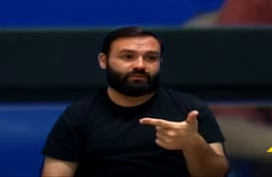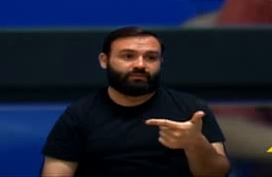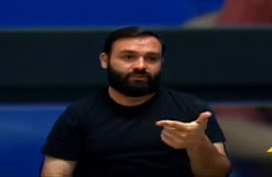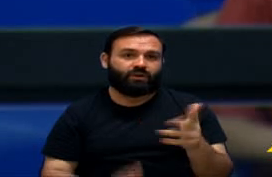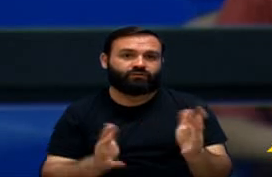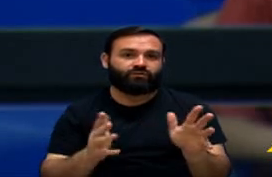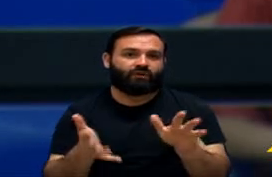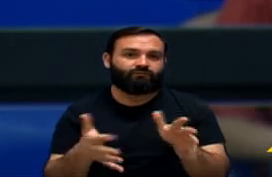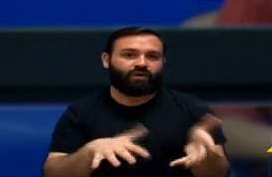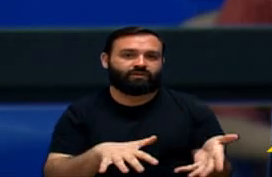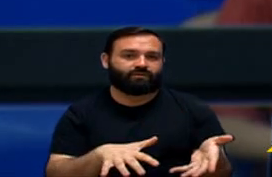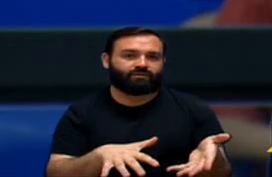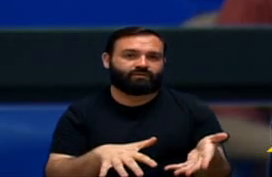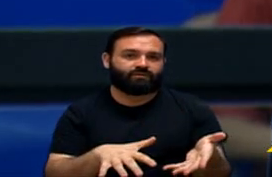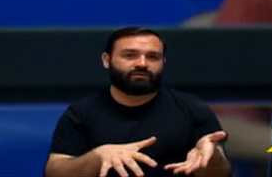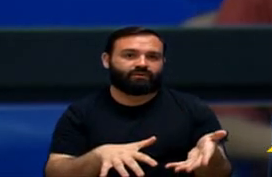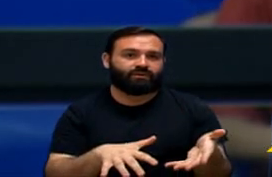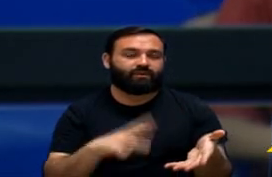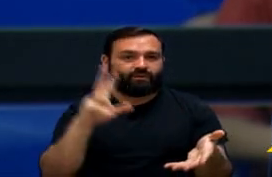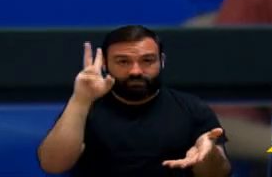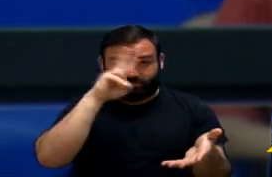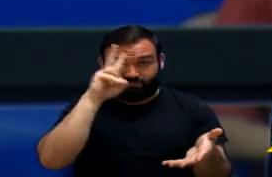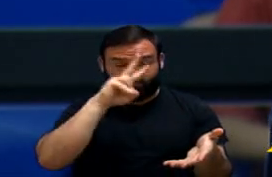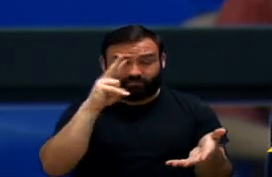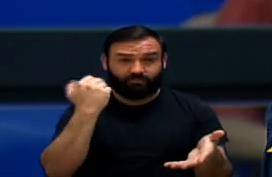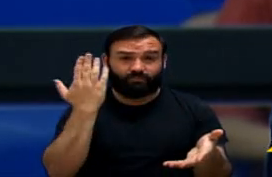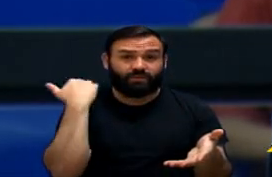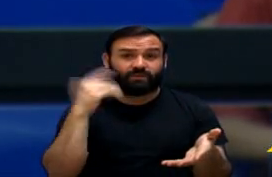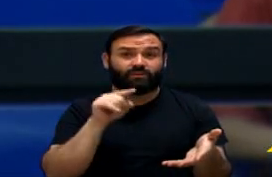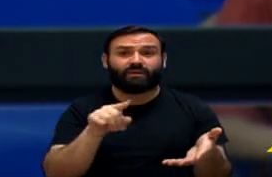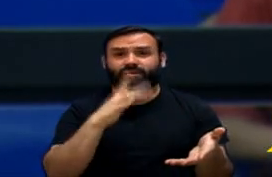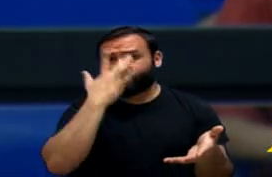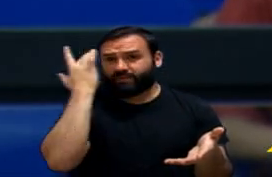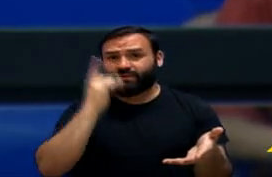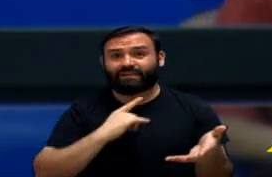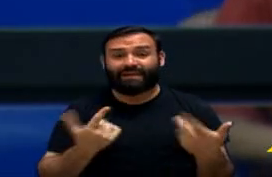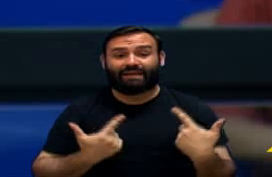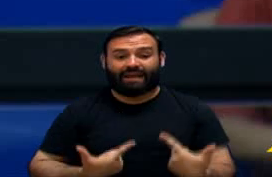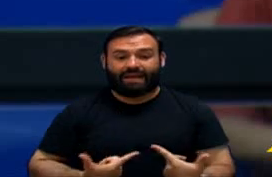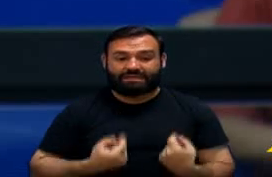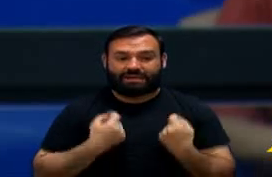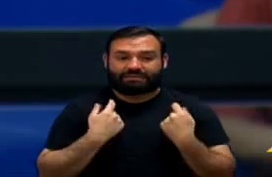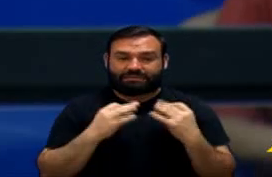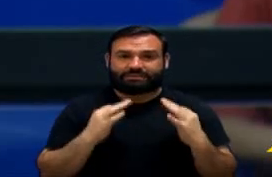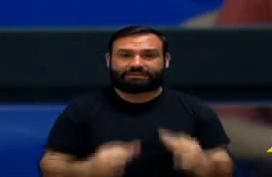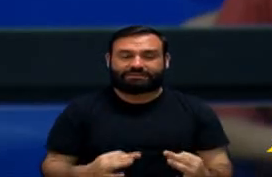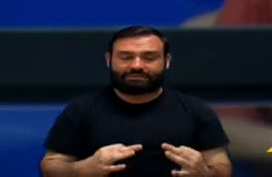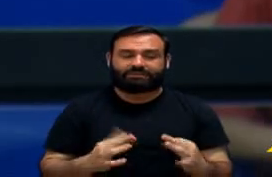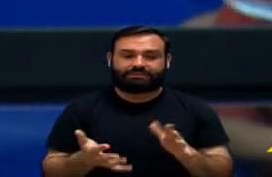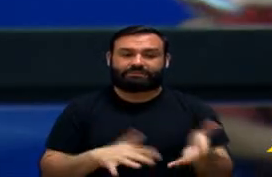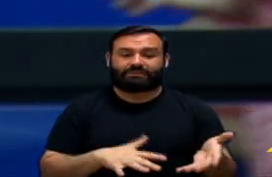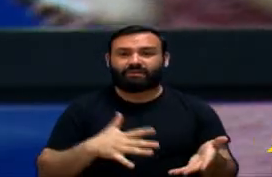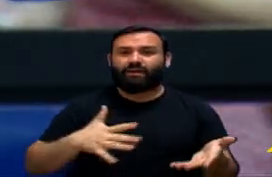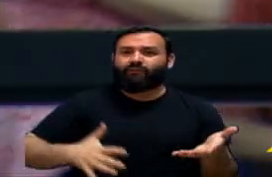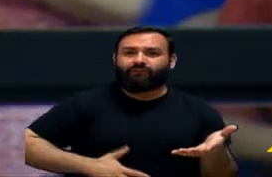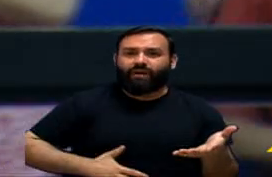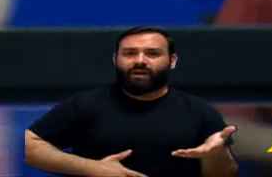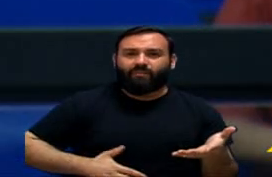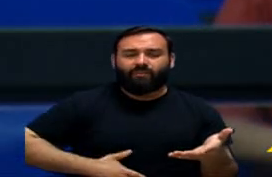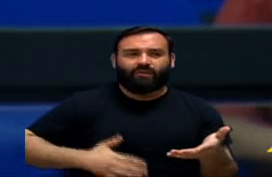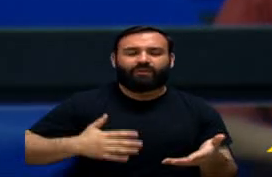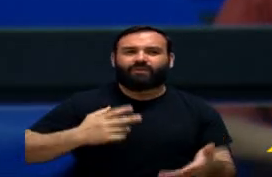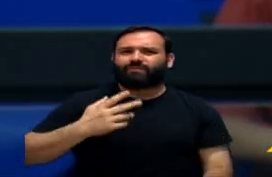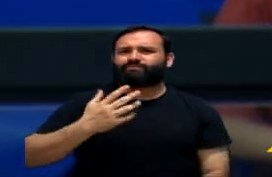hoje já falecida que eu lembro imagina pessoa com câncer terminal um vagabundo mais de